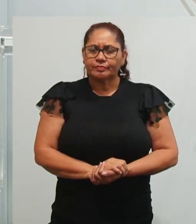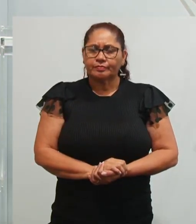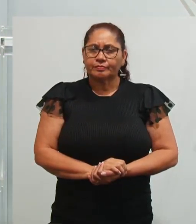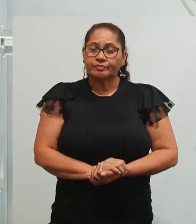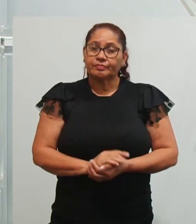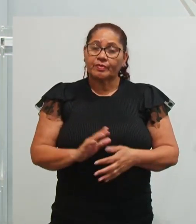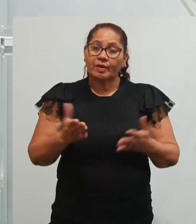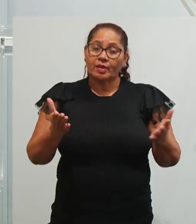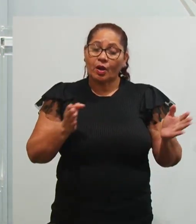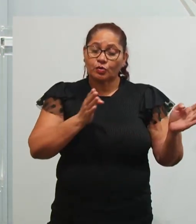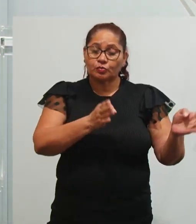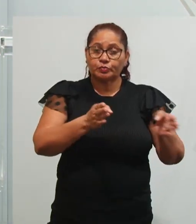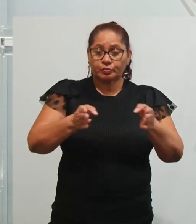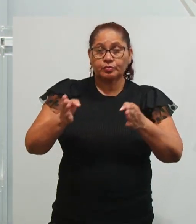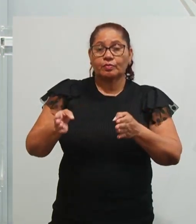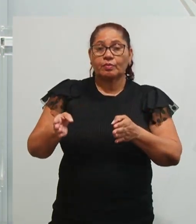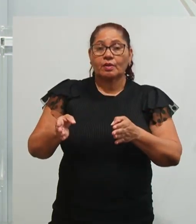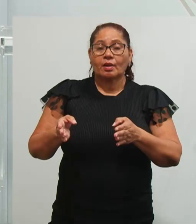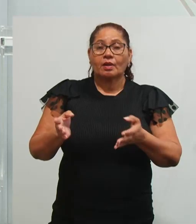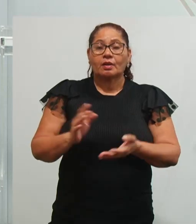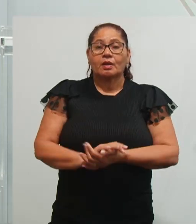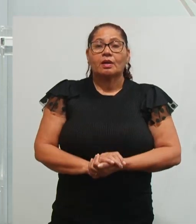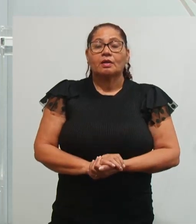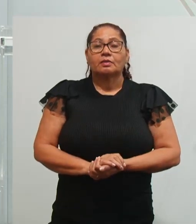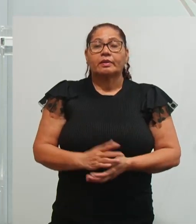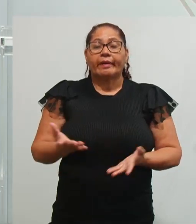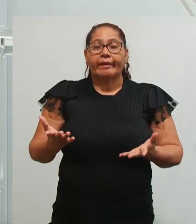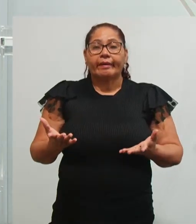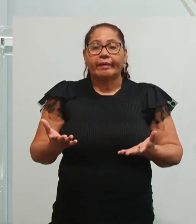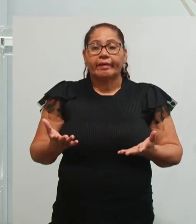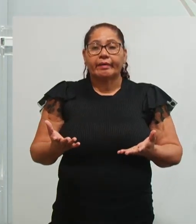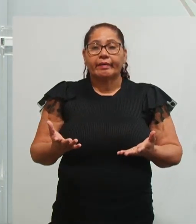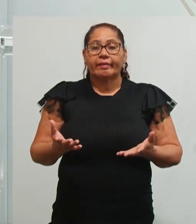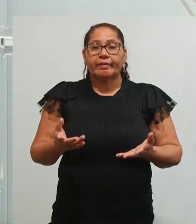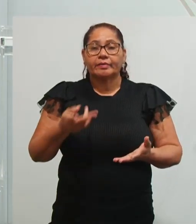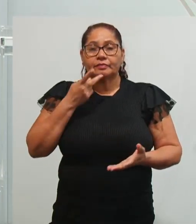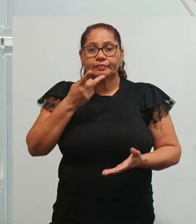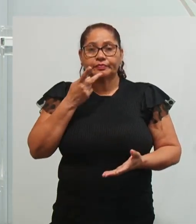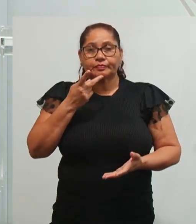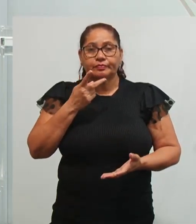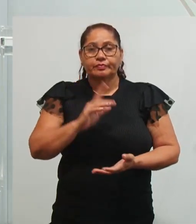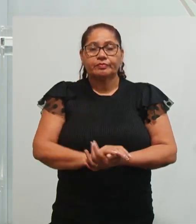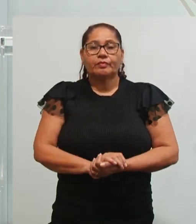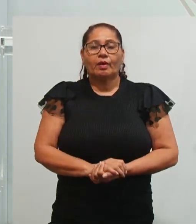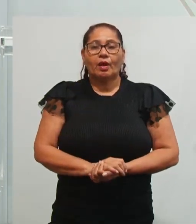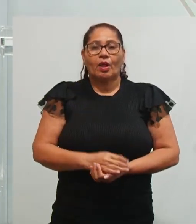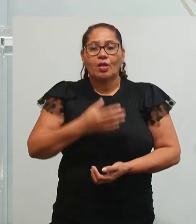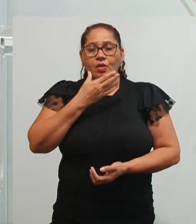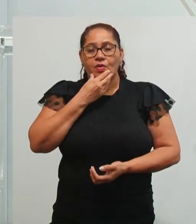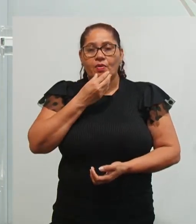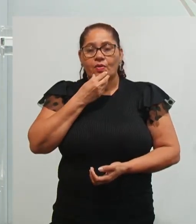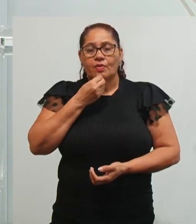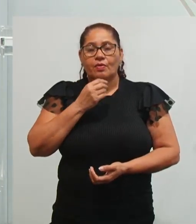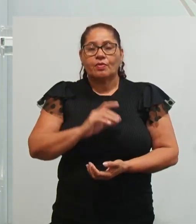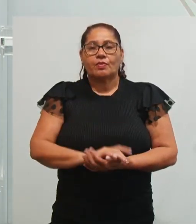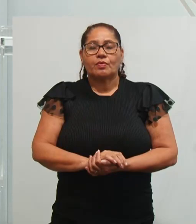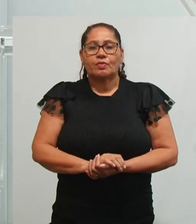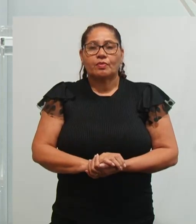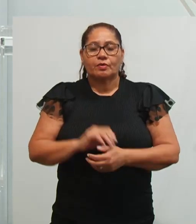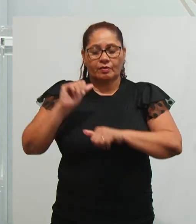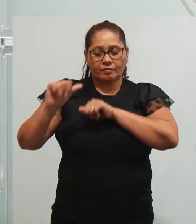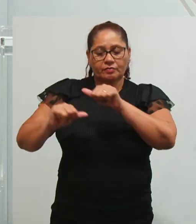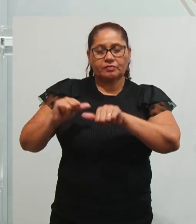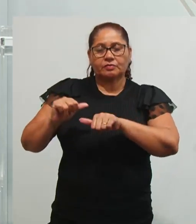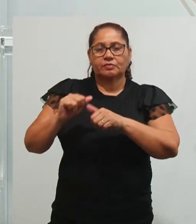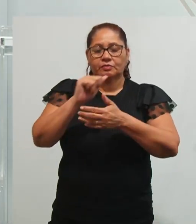Bom, nesse episódio, inspirados aí pela fala do Philippe Renaud, a avaliação ou